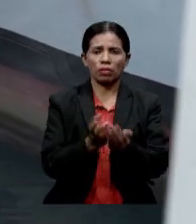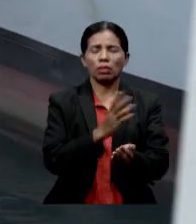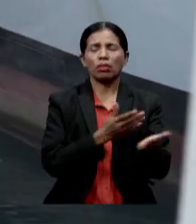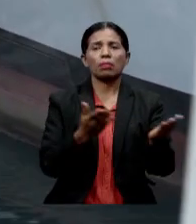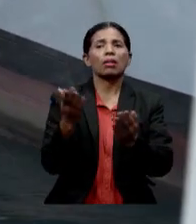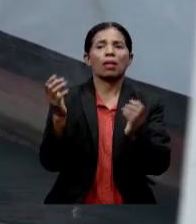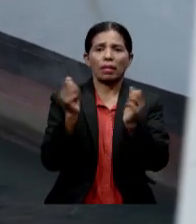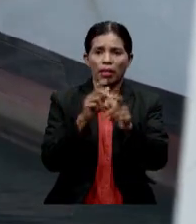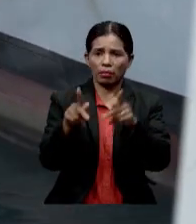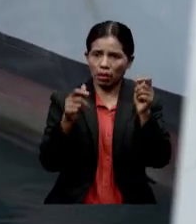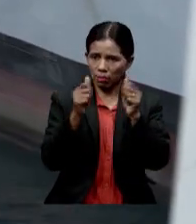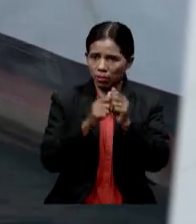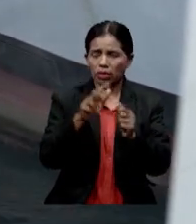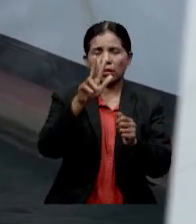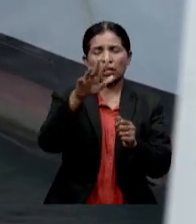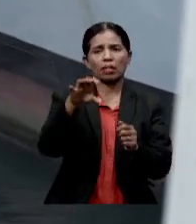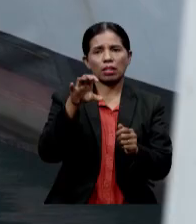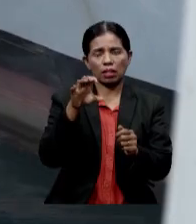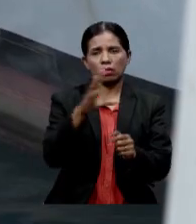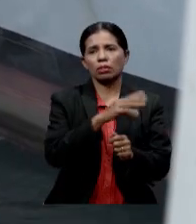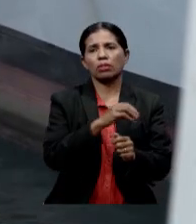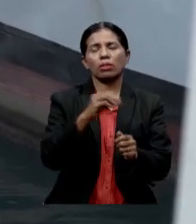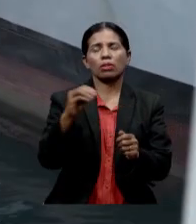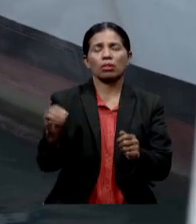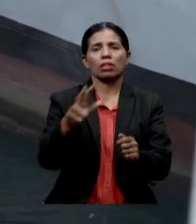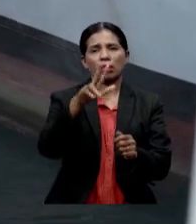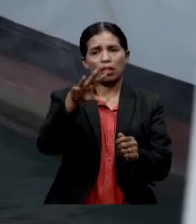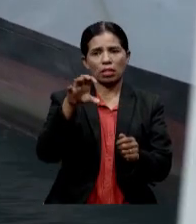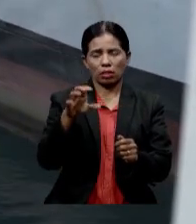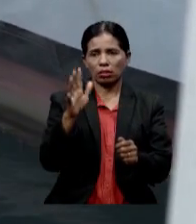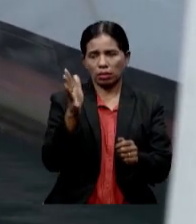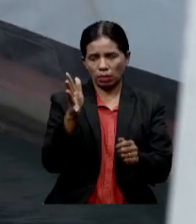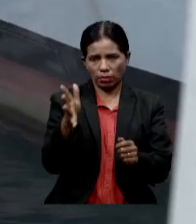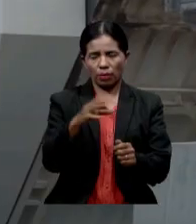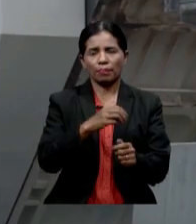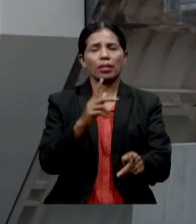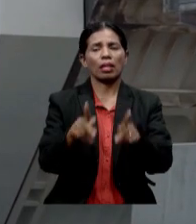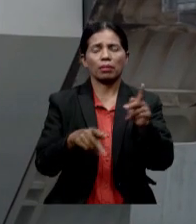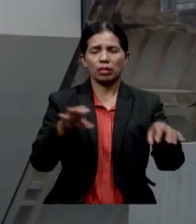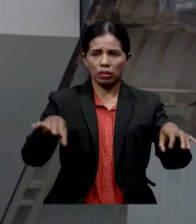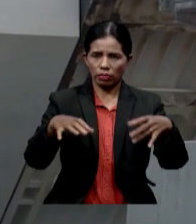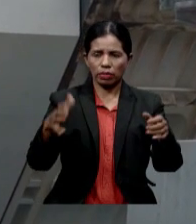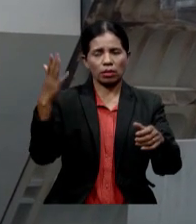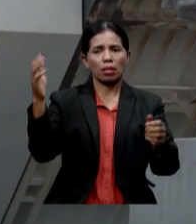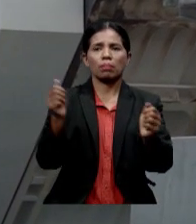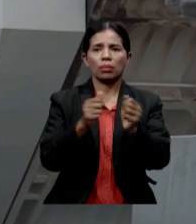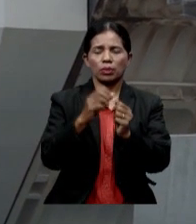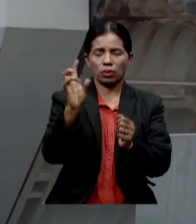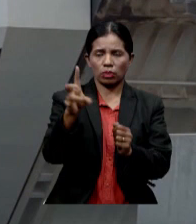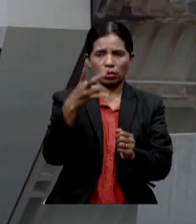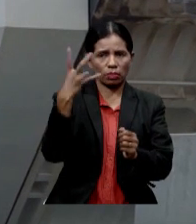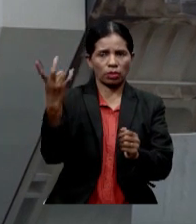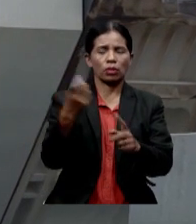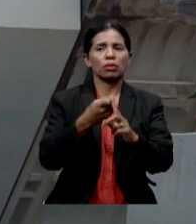katustolu limanulu to atustolu walunulu. Tripulante siranebe servisu iha ro refere hamutu sanulu resin hitu, composto